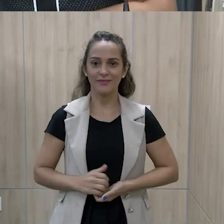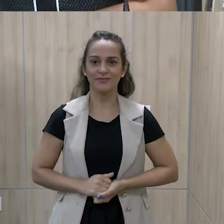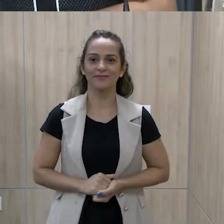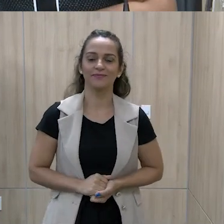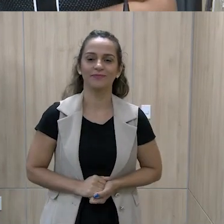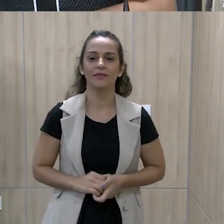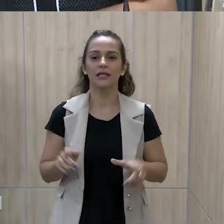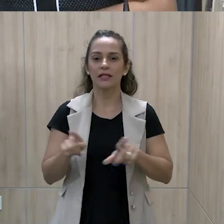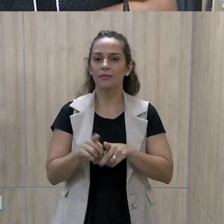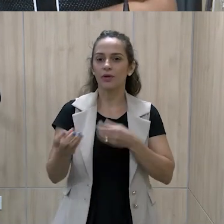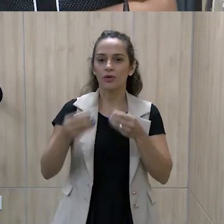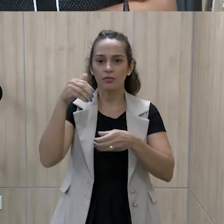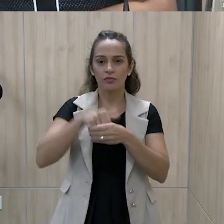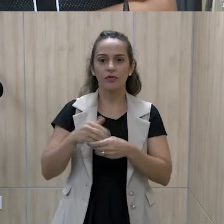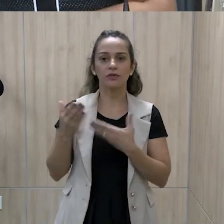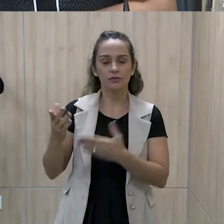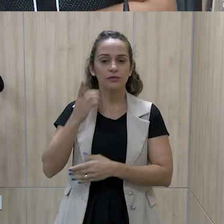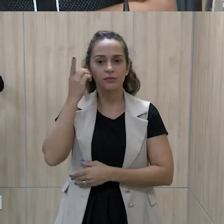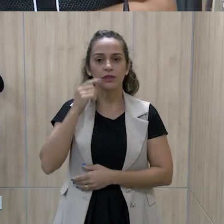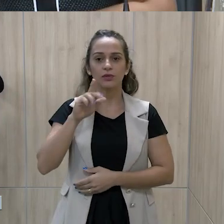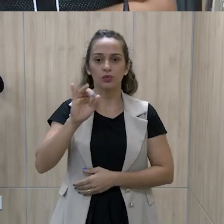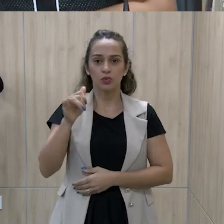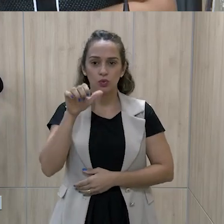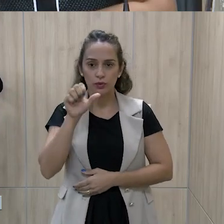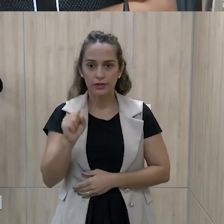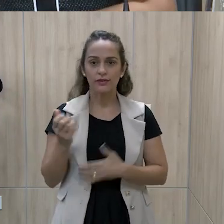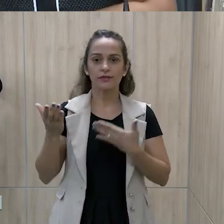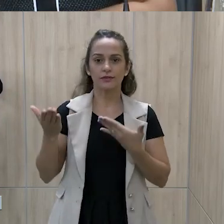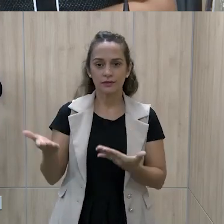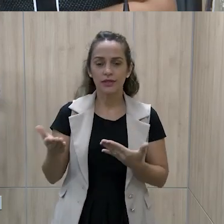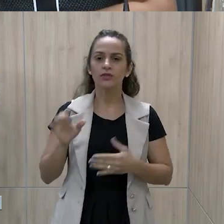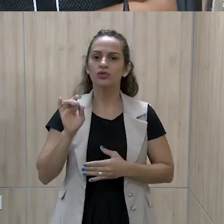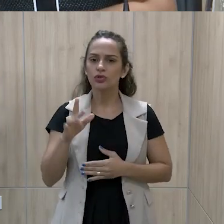28 A pergunta como vota Deputado Lucas Torres